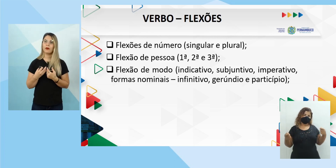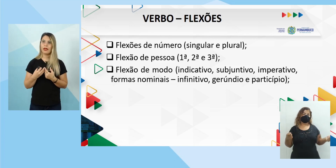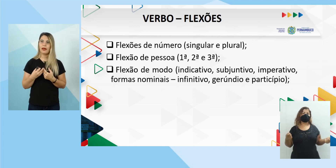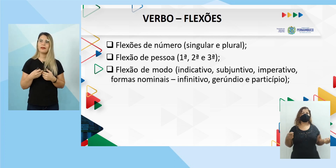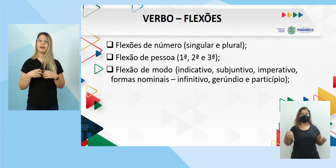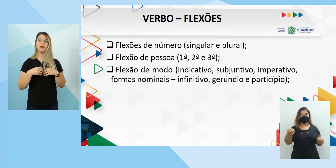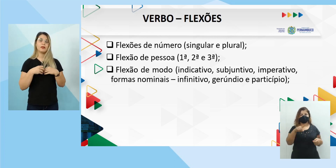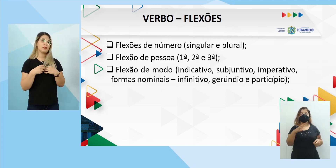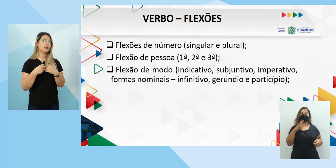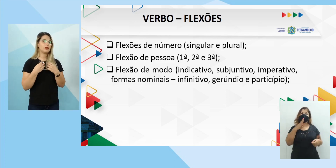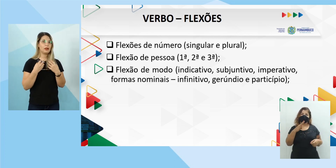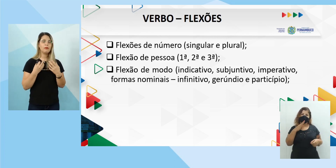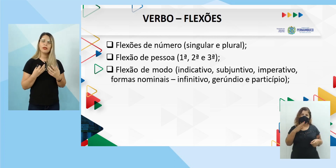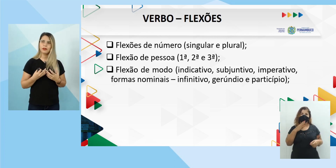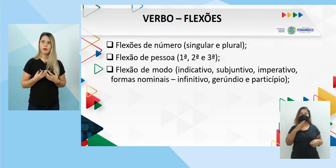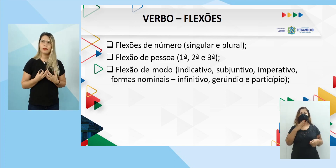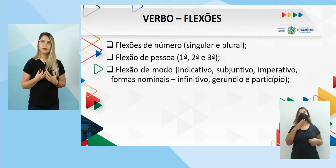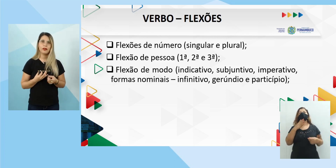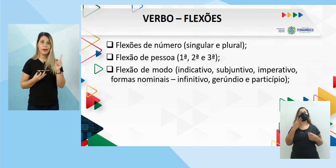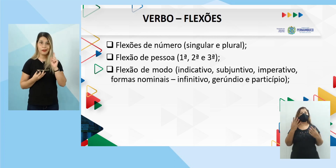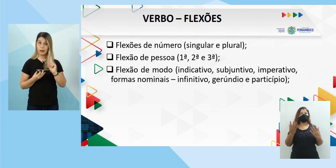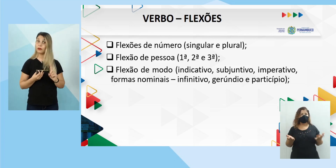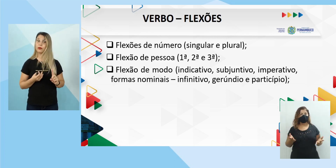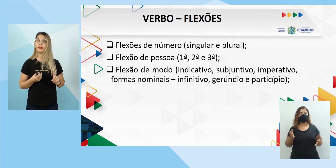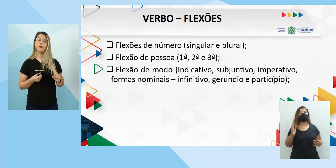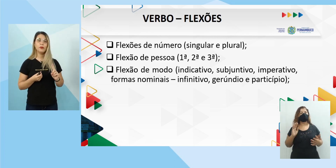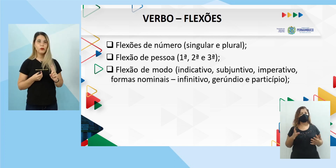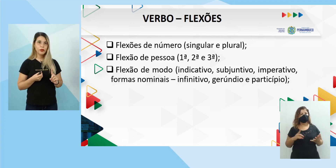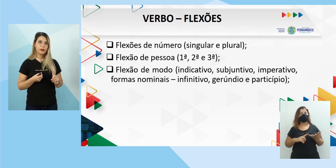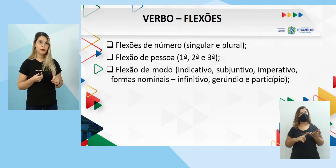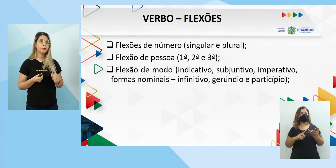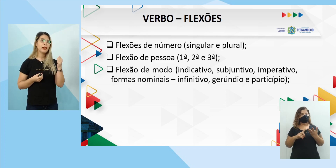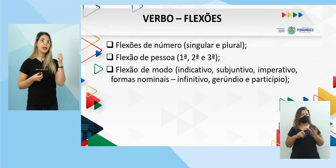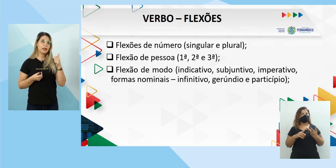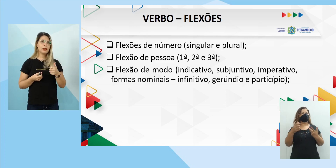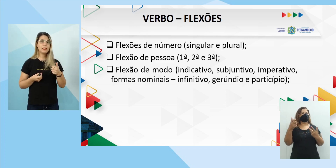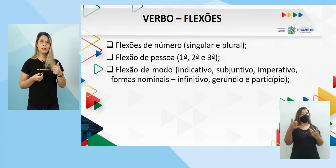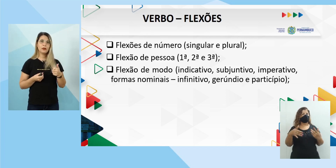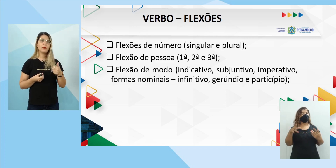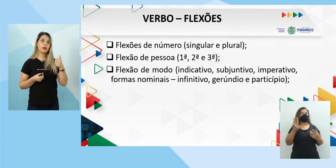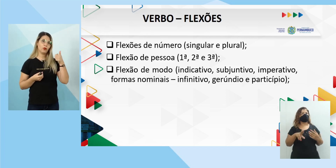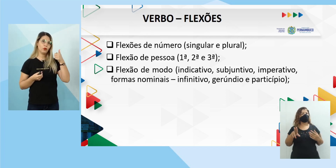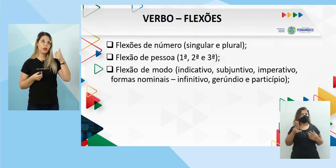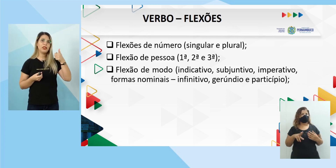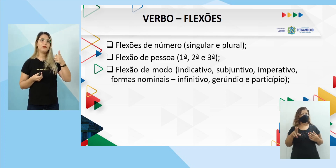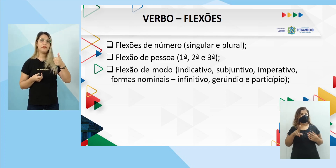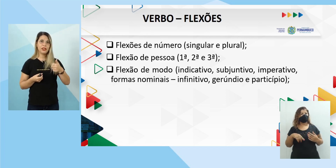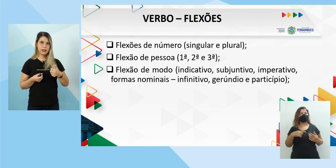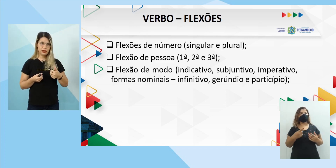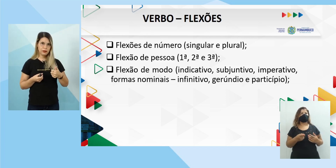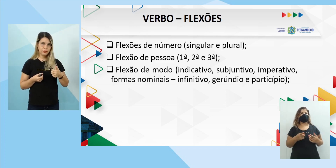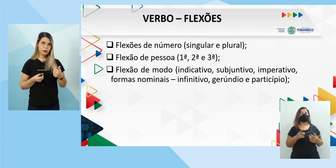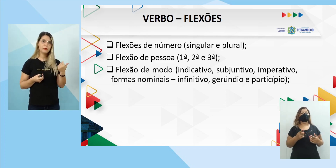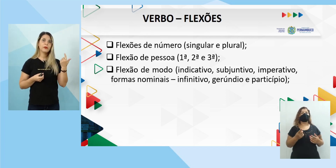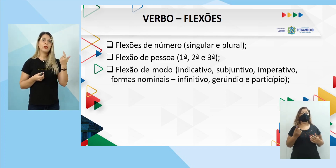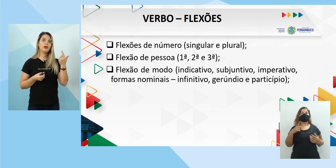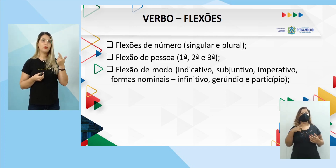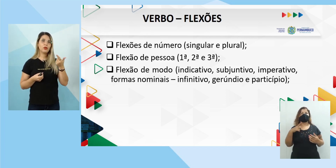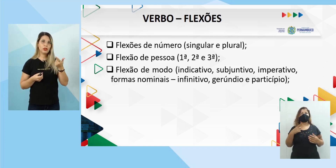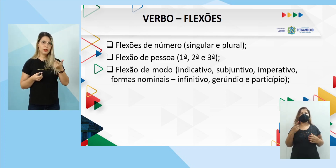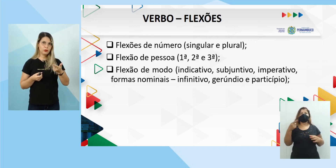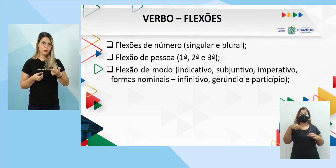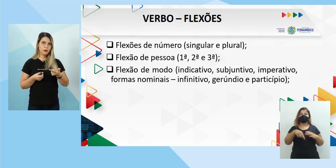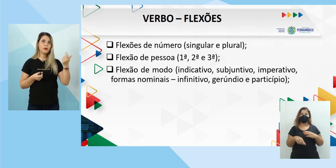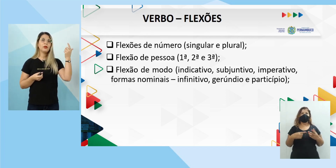também conhecem, vocês também já ouviram falar e usam muito, que são o infinitivo,